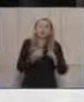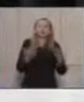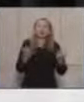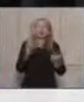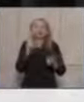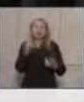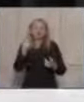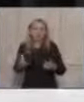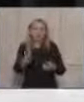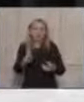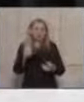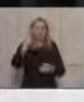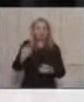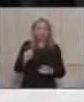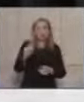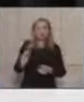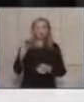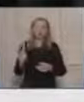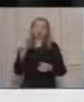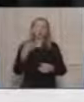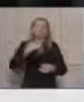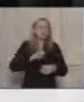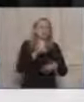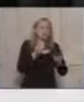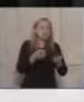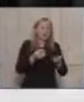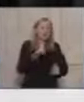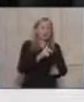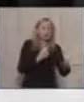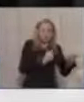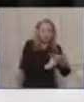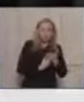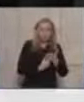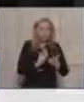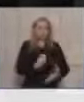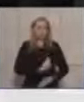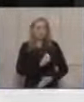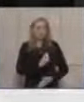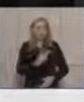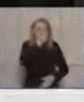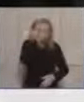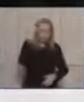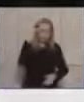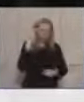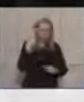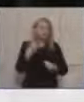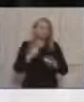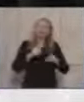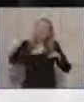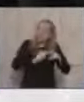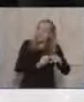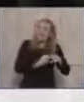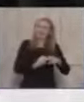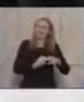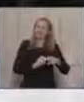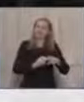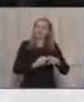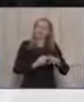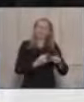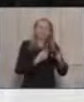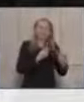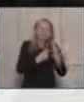quer realmente conservar a vida da população, combater o acidente, pô, que conserte a estrada, que faça a